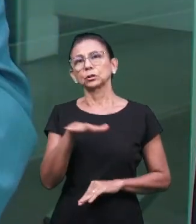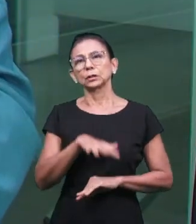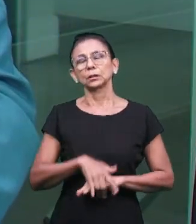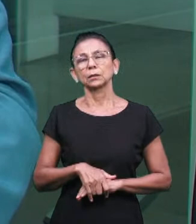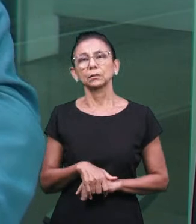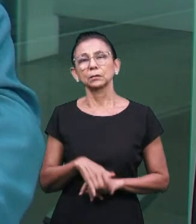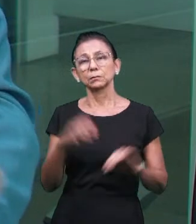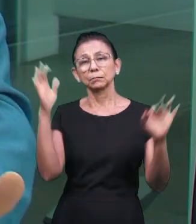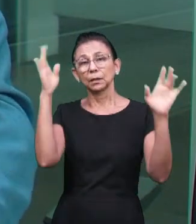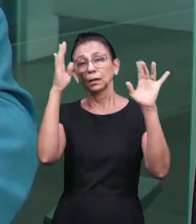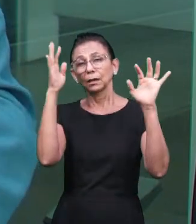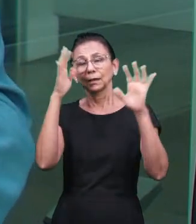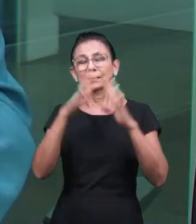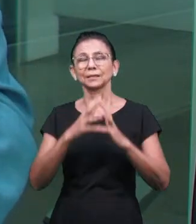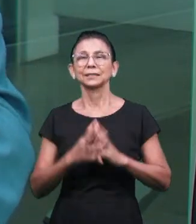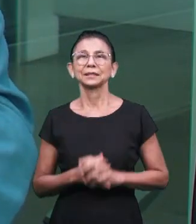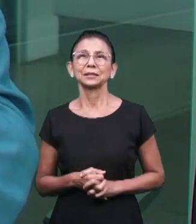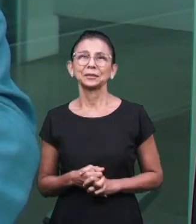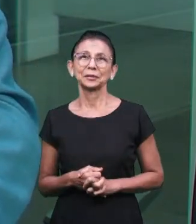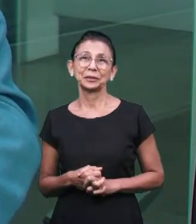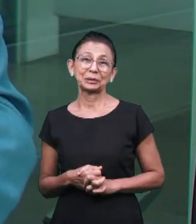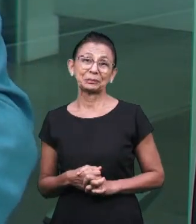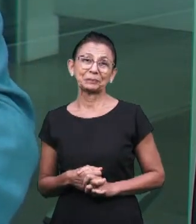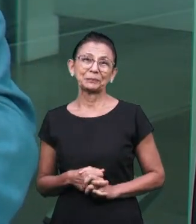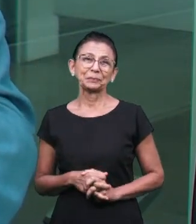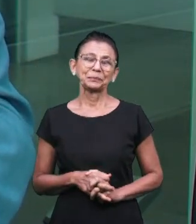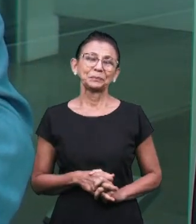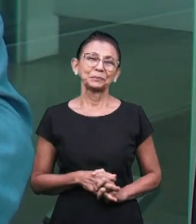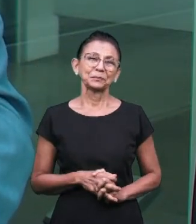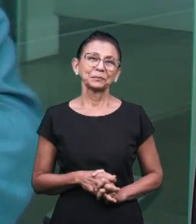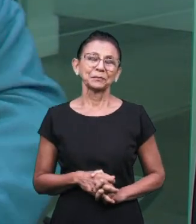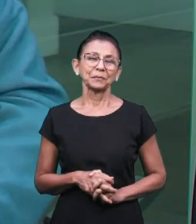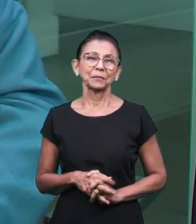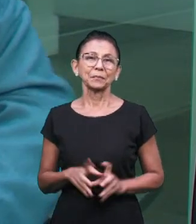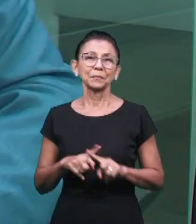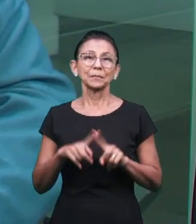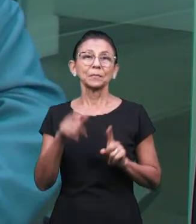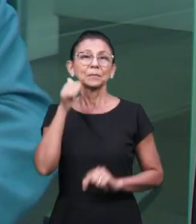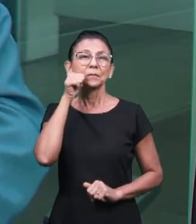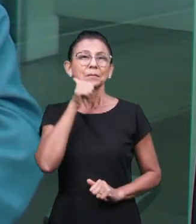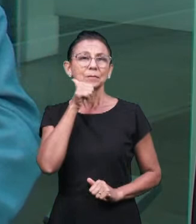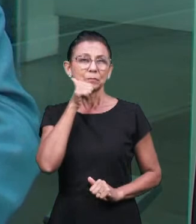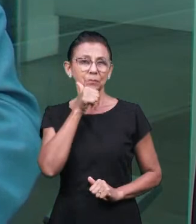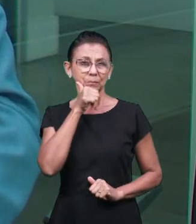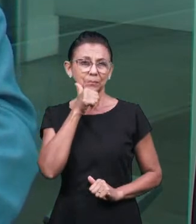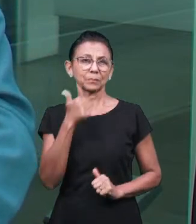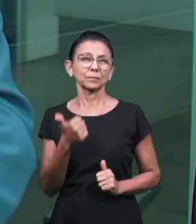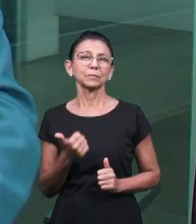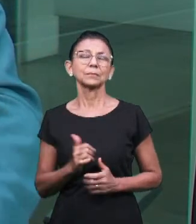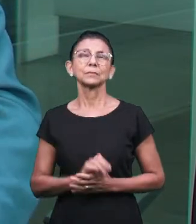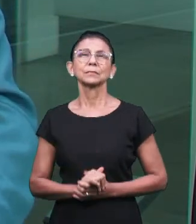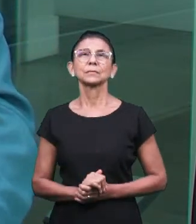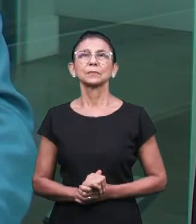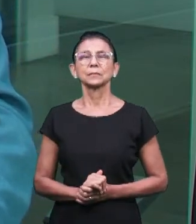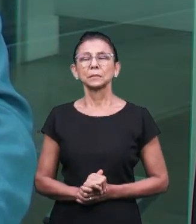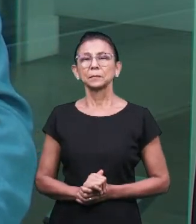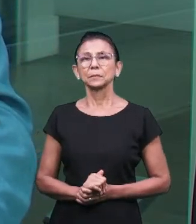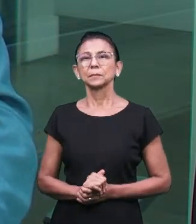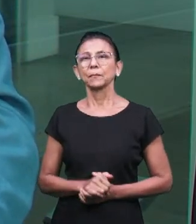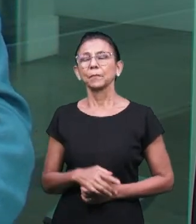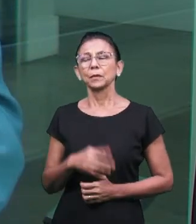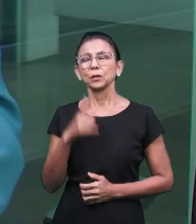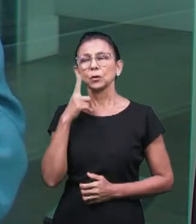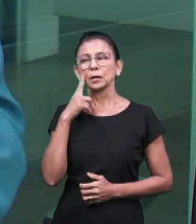desligados disso, né? Na verdade, se fala muito na matriarca, mas as mulheres, e nós temos exemplos disso, sobra dentro da